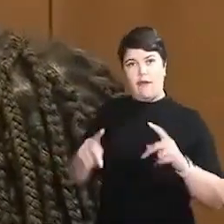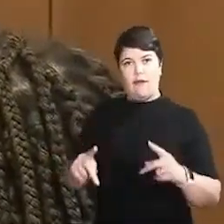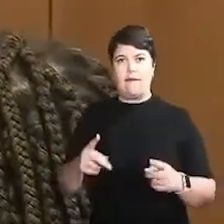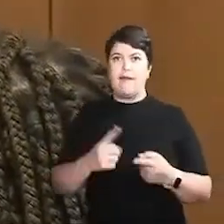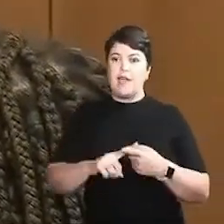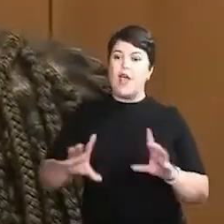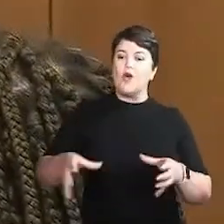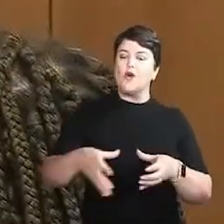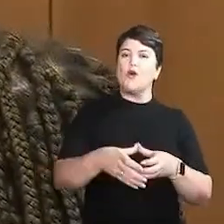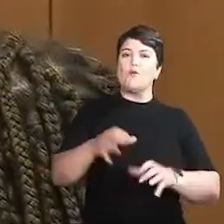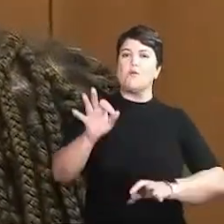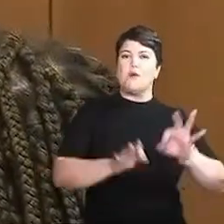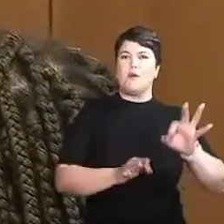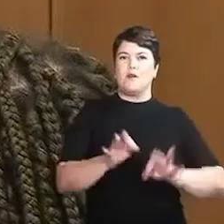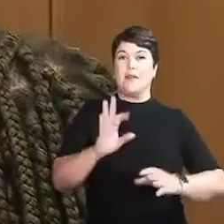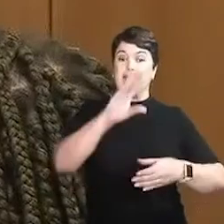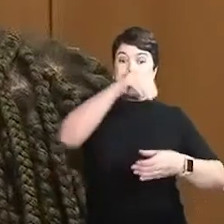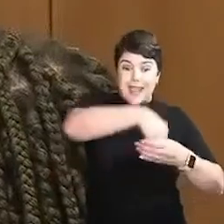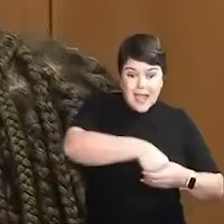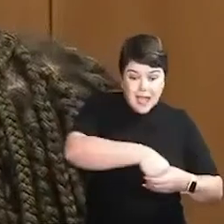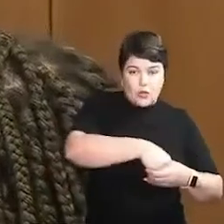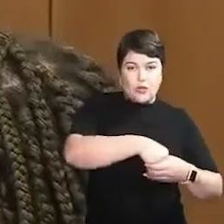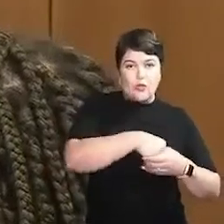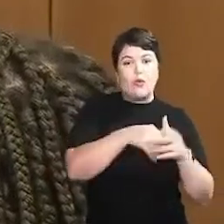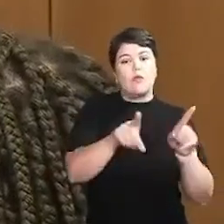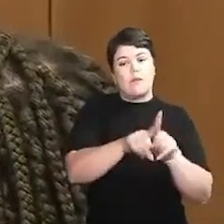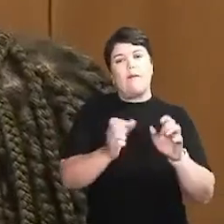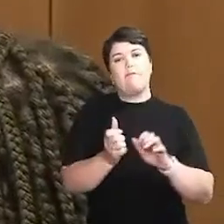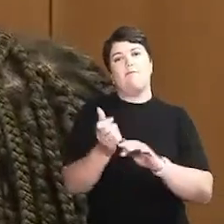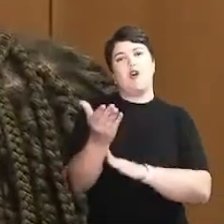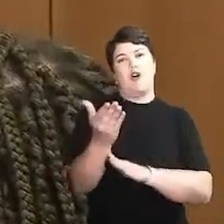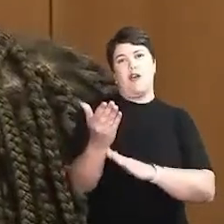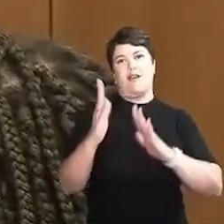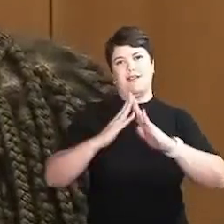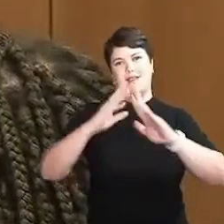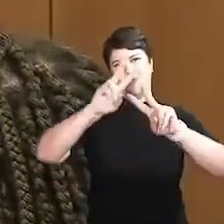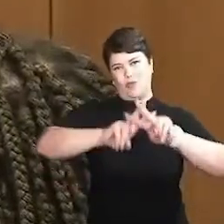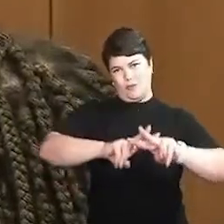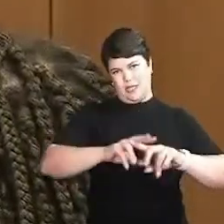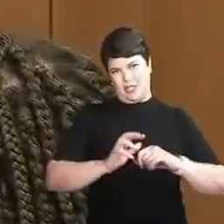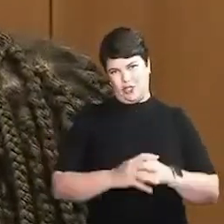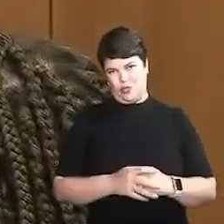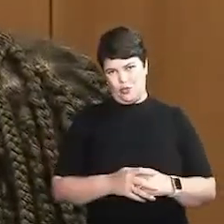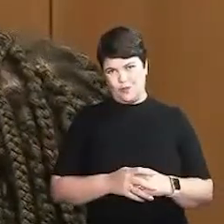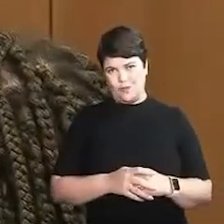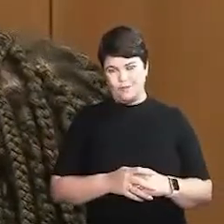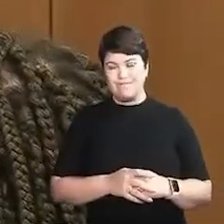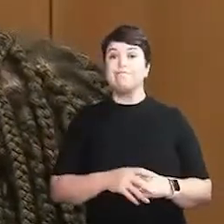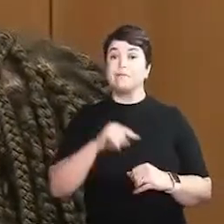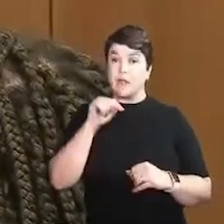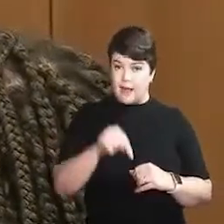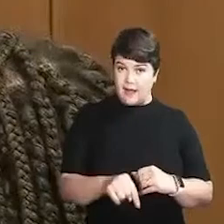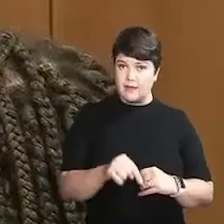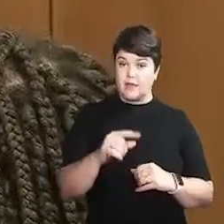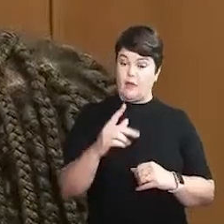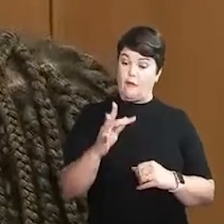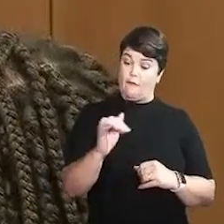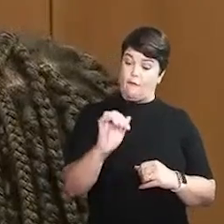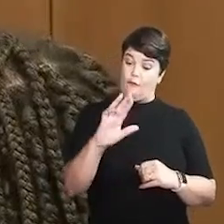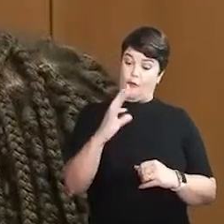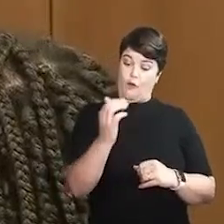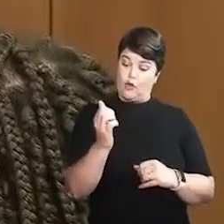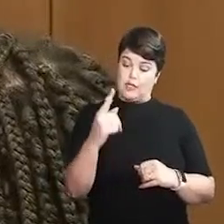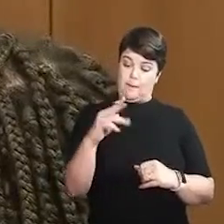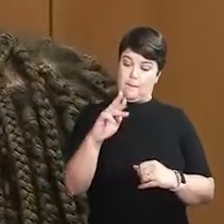Tais organizações dentro e fora do sistema penitenciário essa força penal